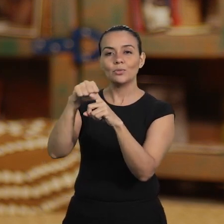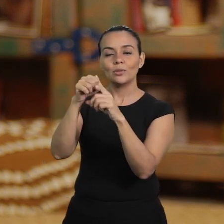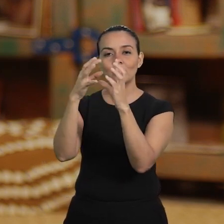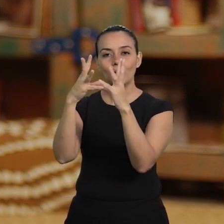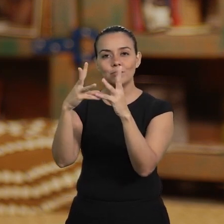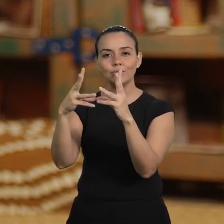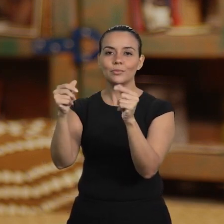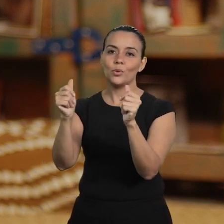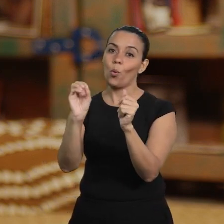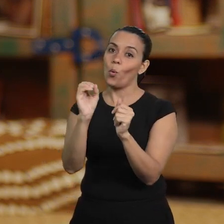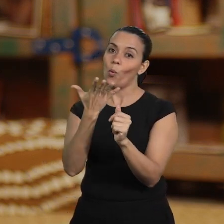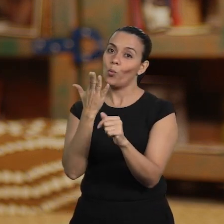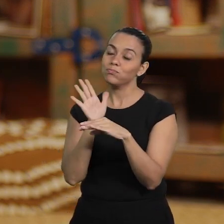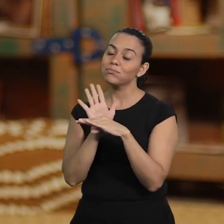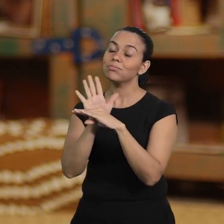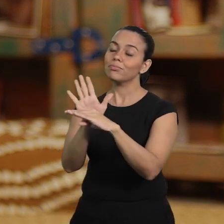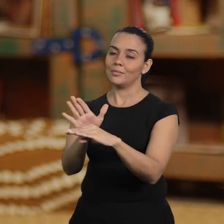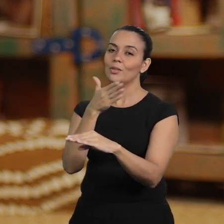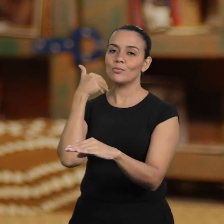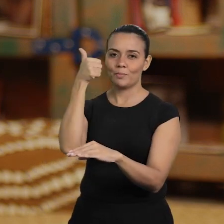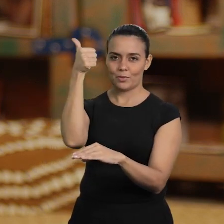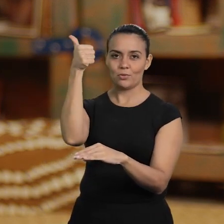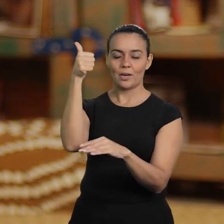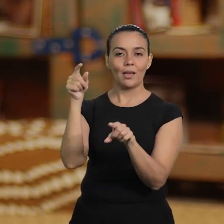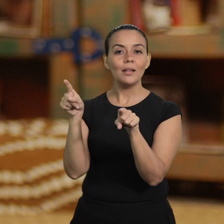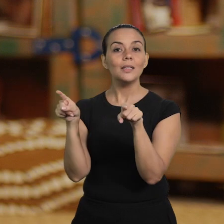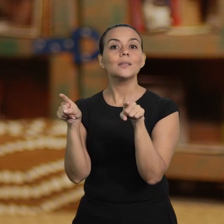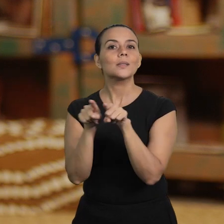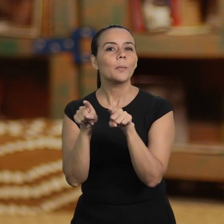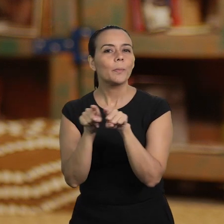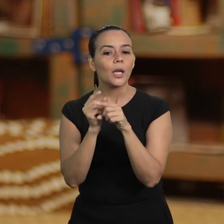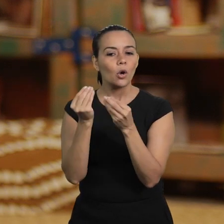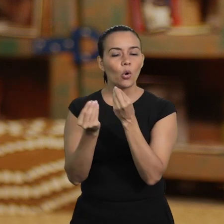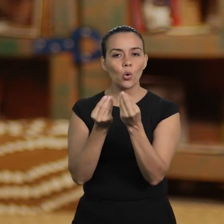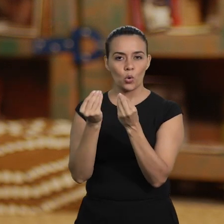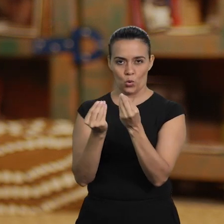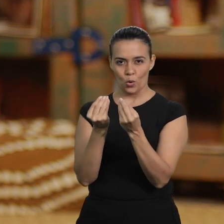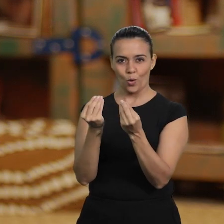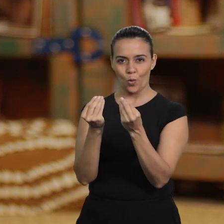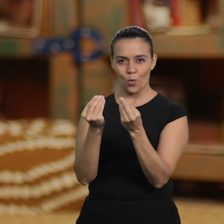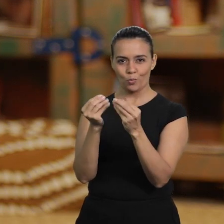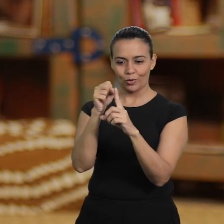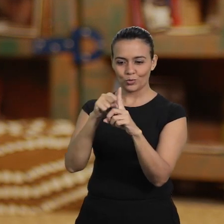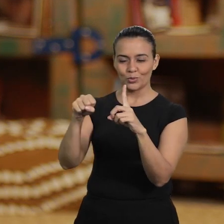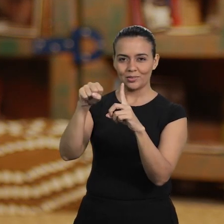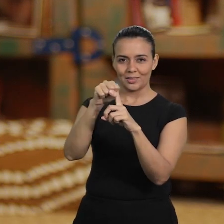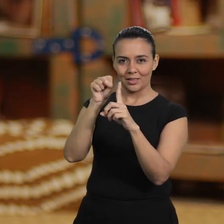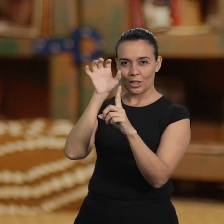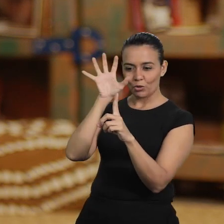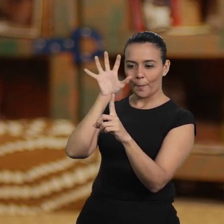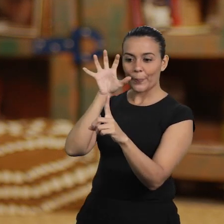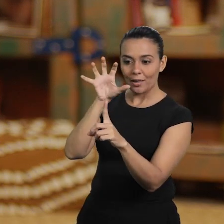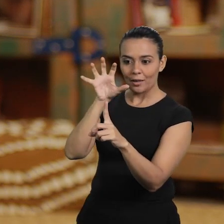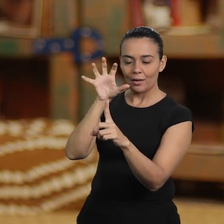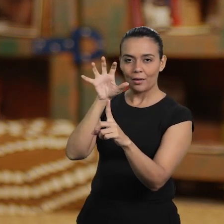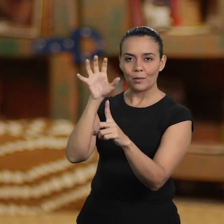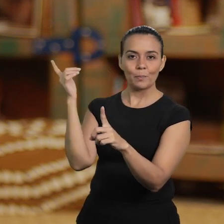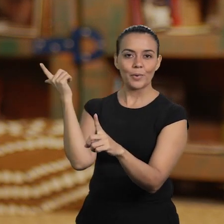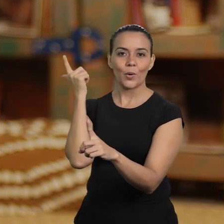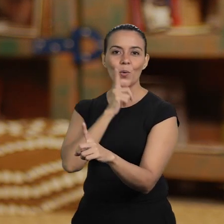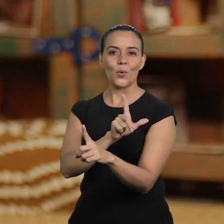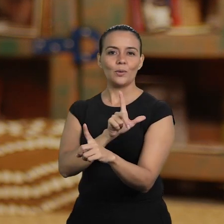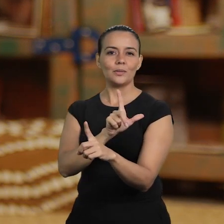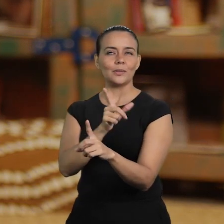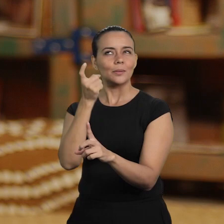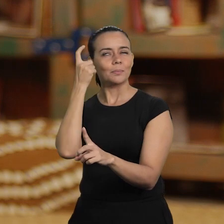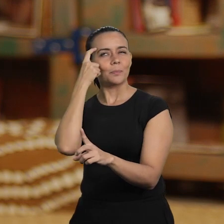outra característica é ampliação de impacto social. Então, esse indivíduo, ele pode estar